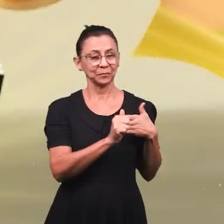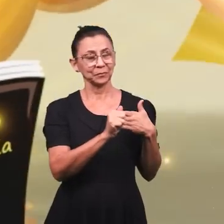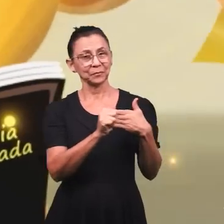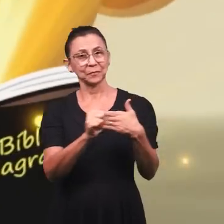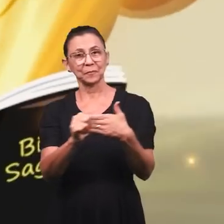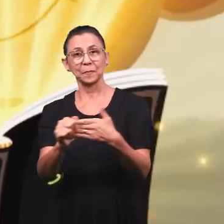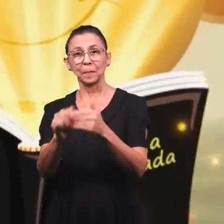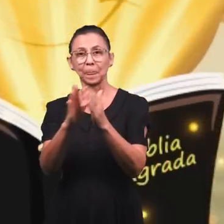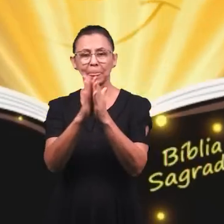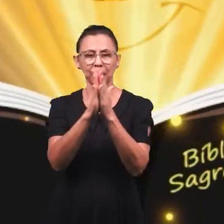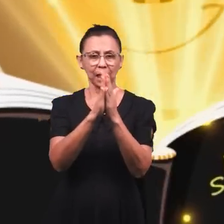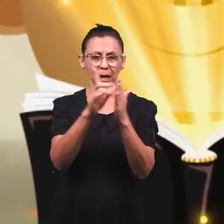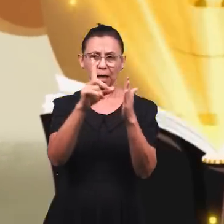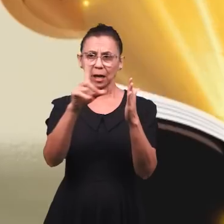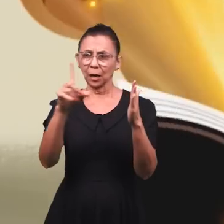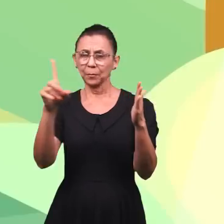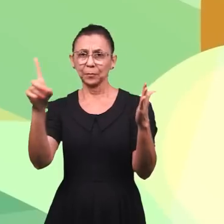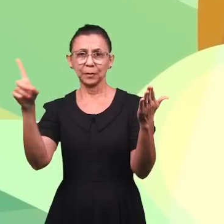coração.